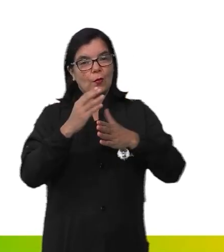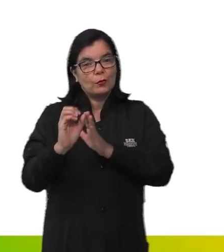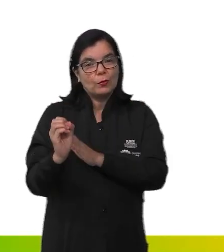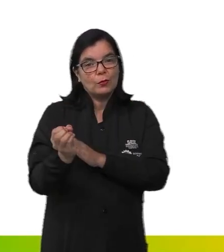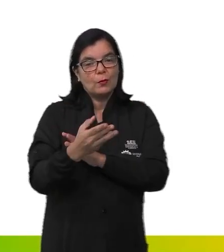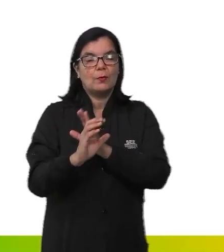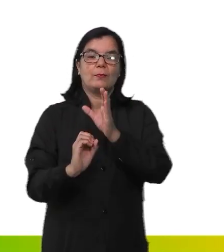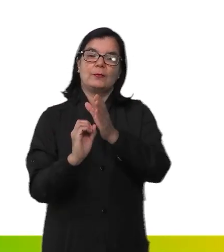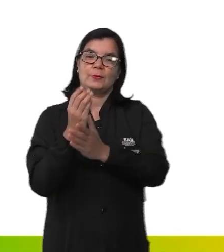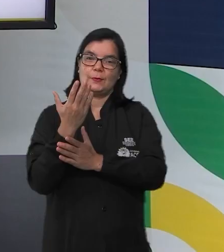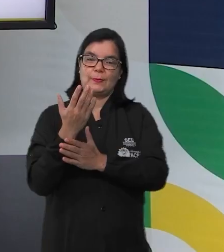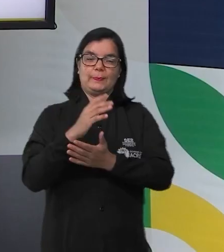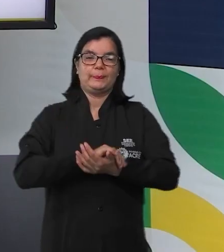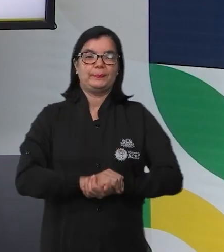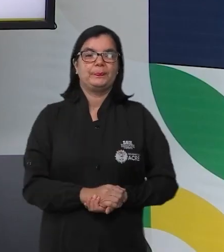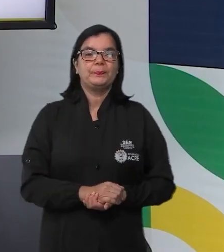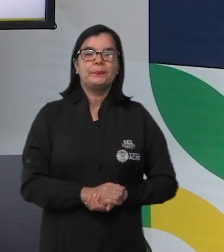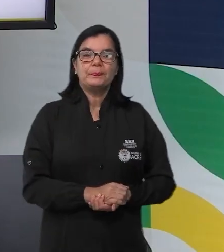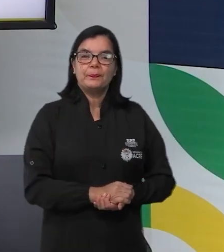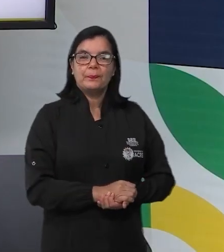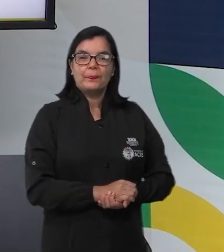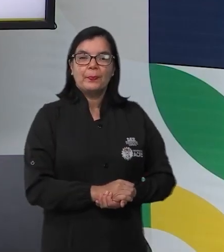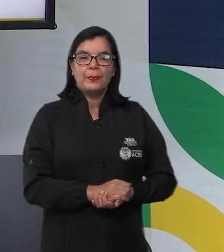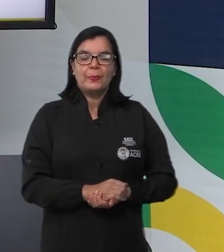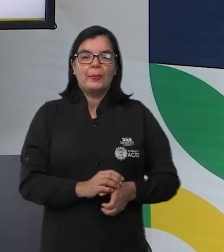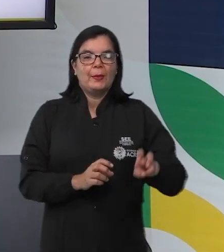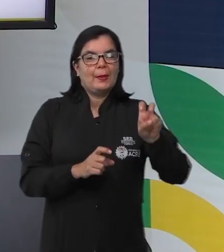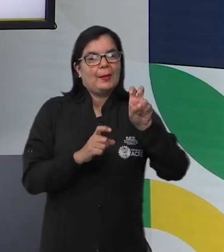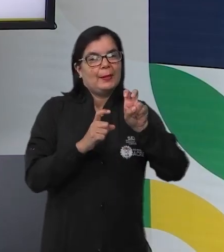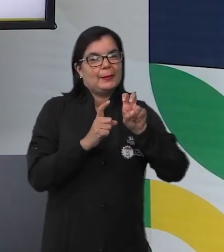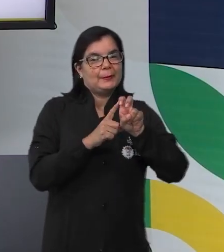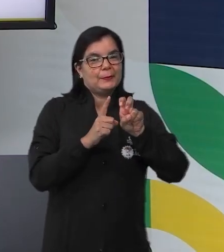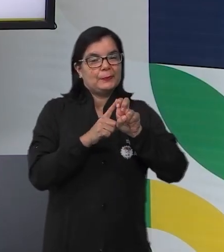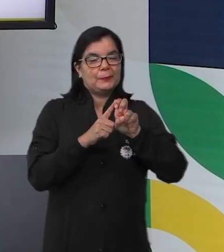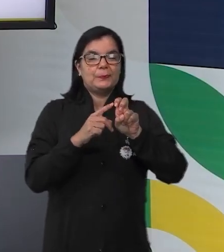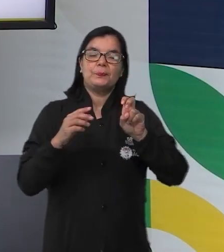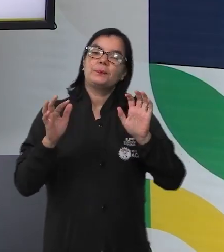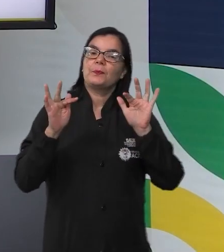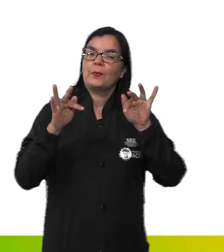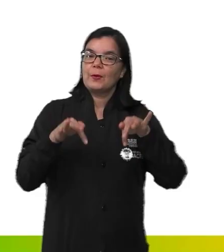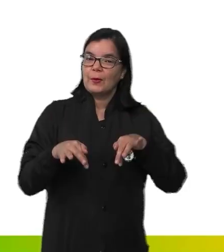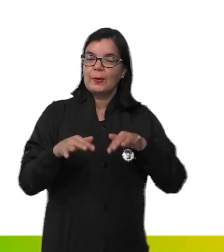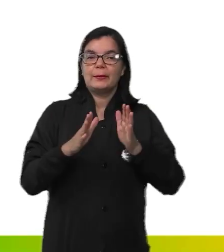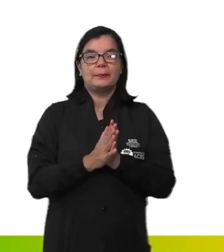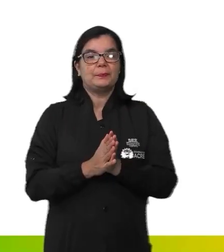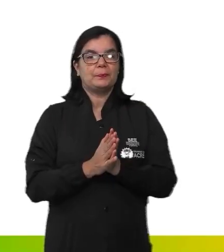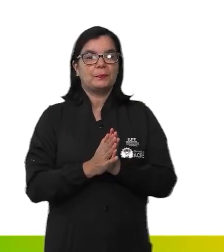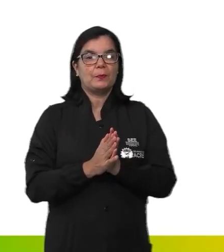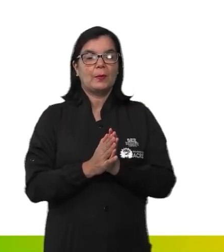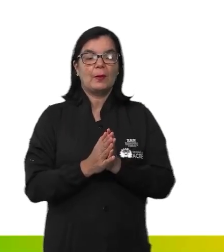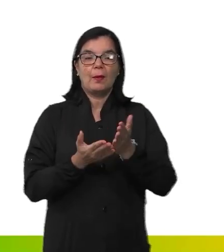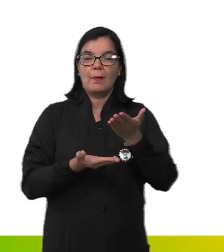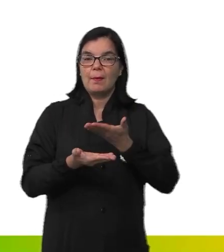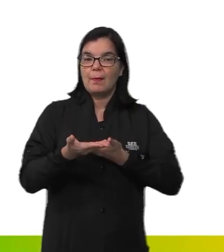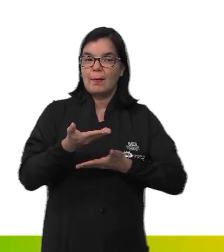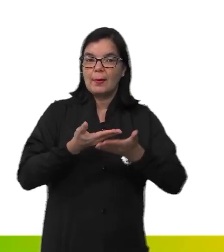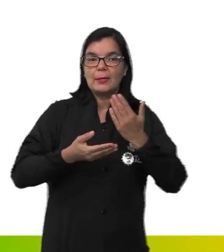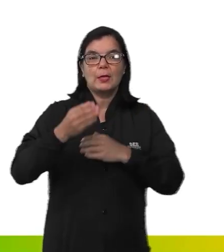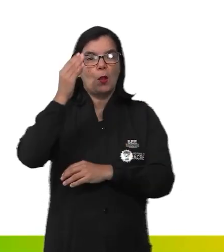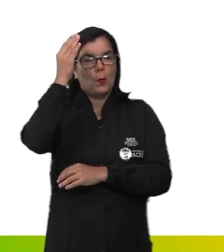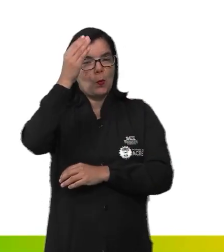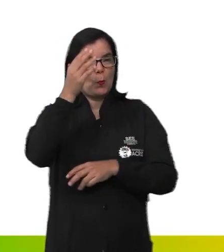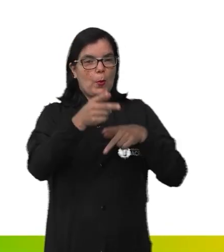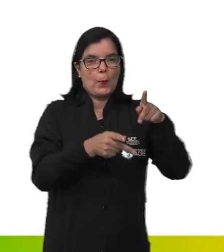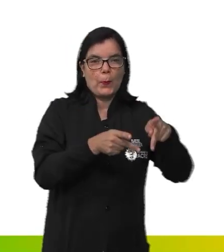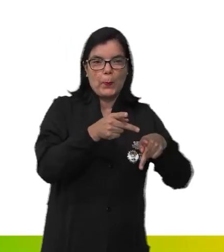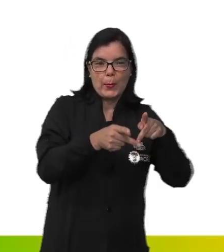novas evidências surgem, tá certo? E vamos para a última questão, que é a questão 5, olha só. Em relação